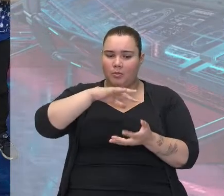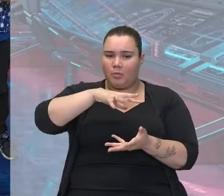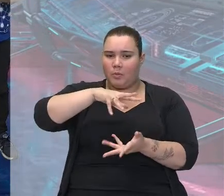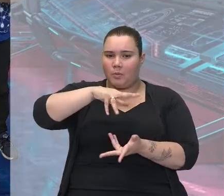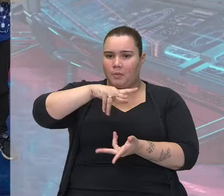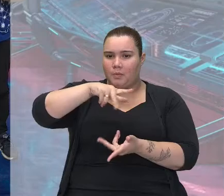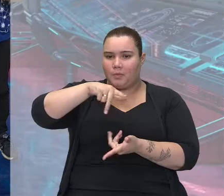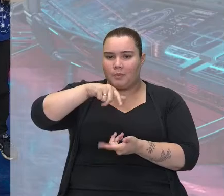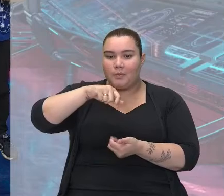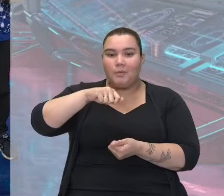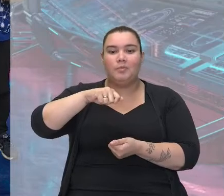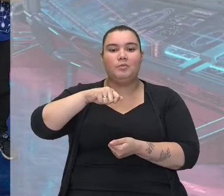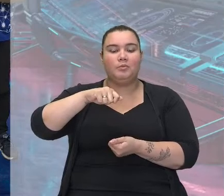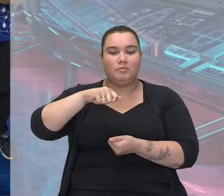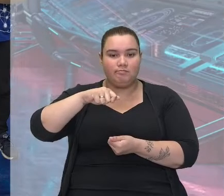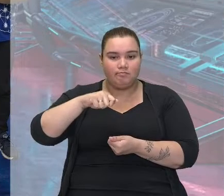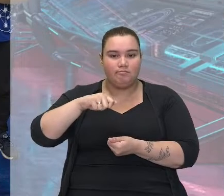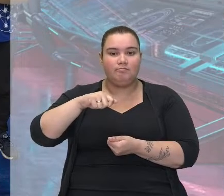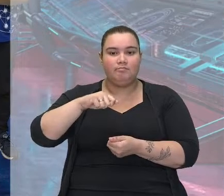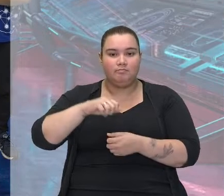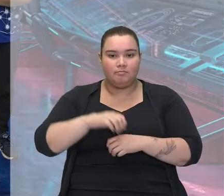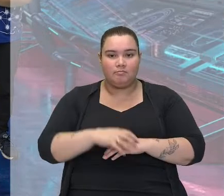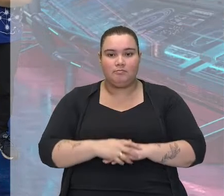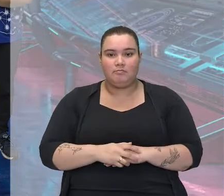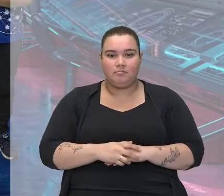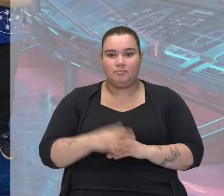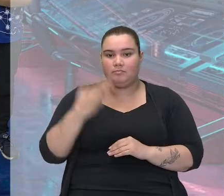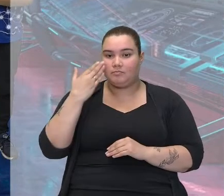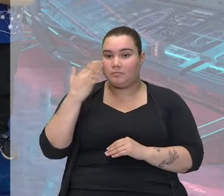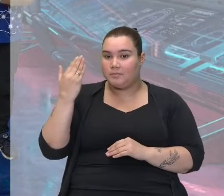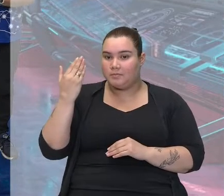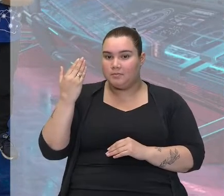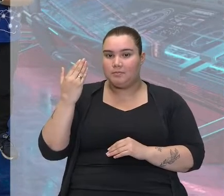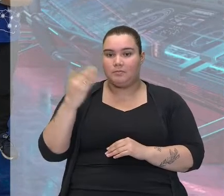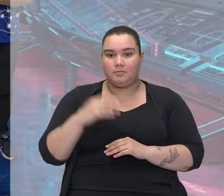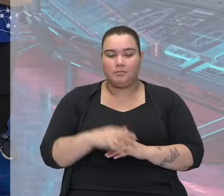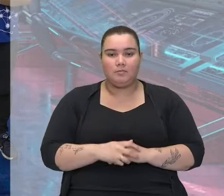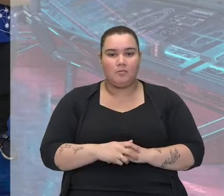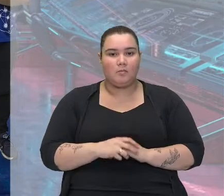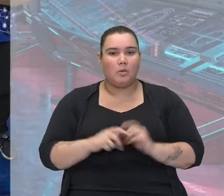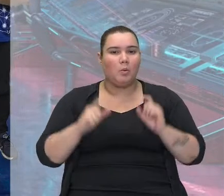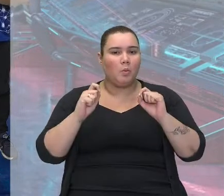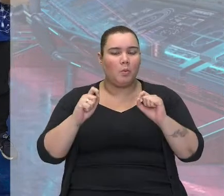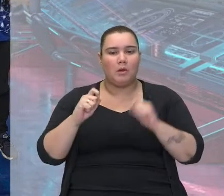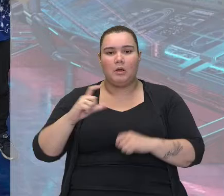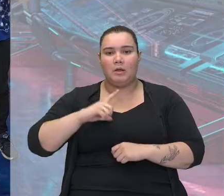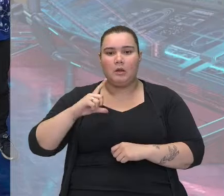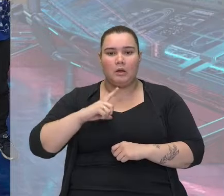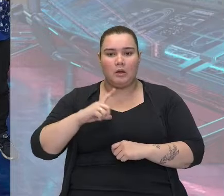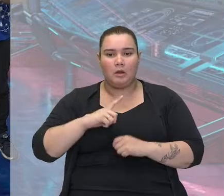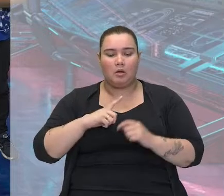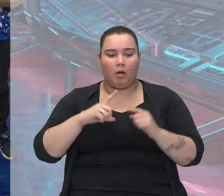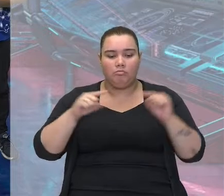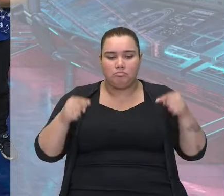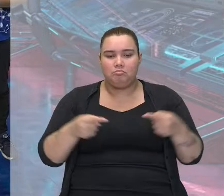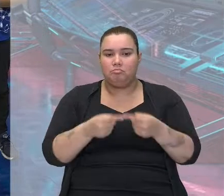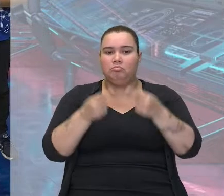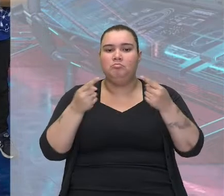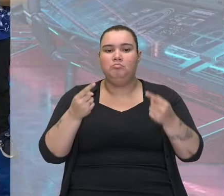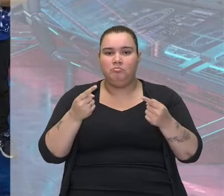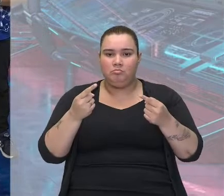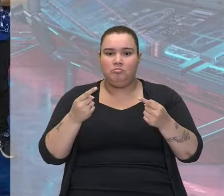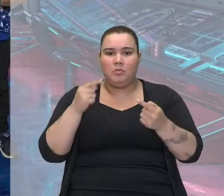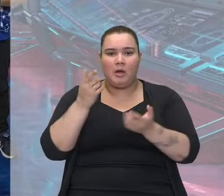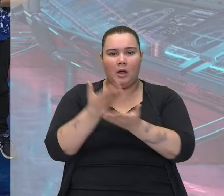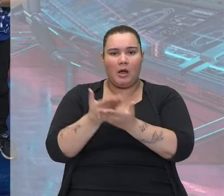Terra, né? Muito bem, olha só, o que nós temos então em comum, né, com essa